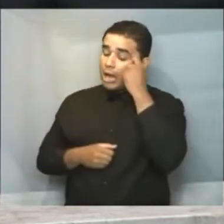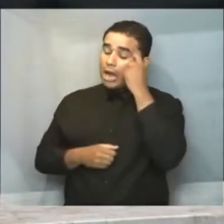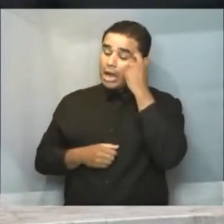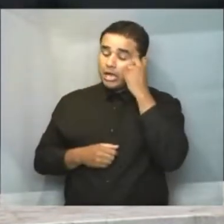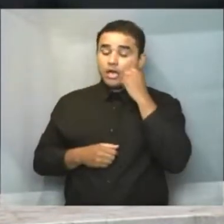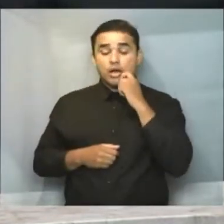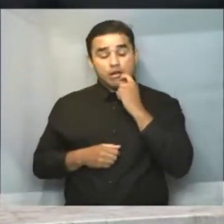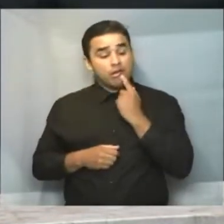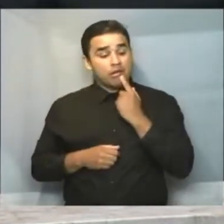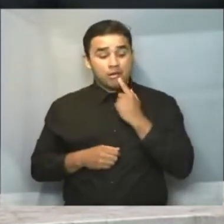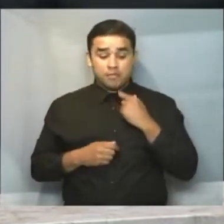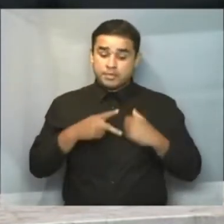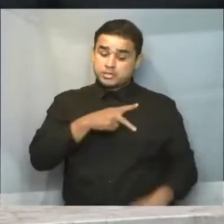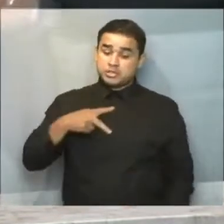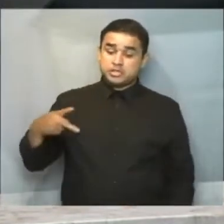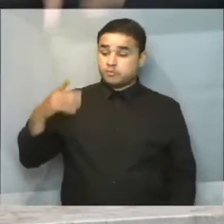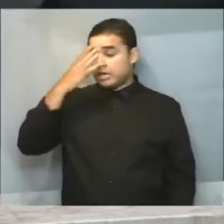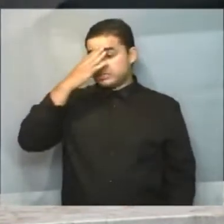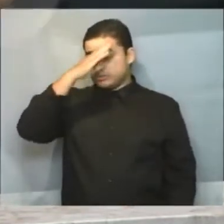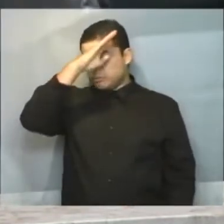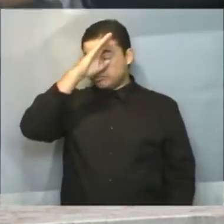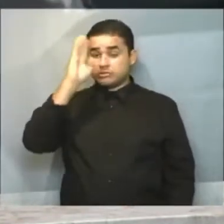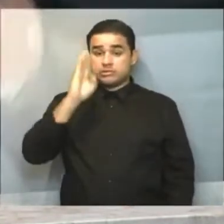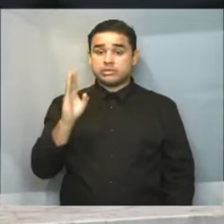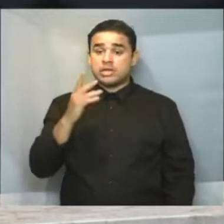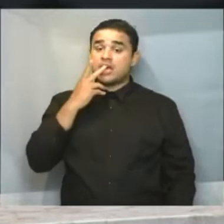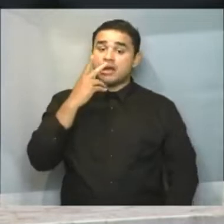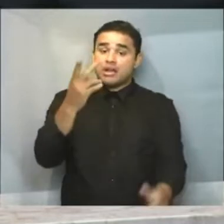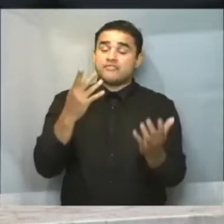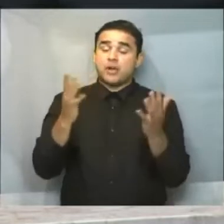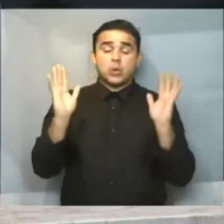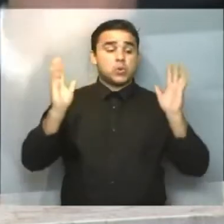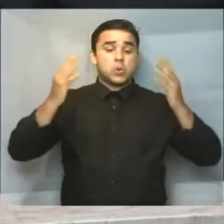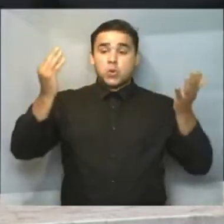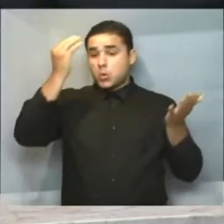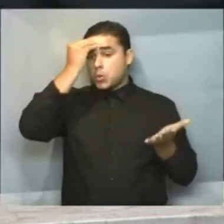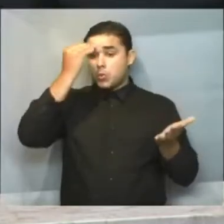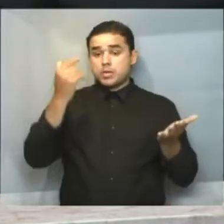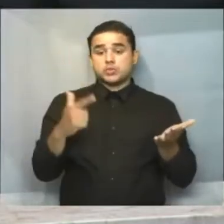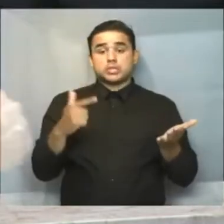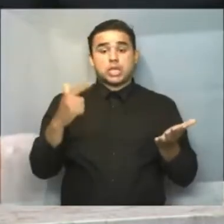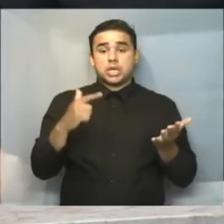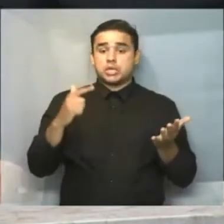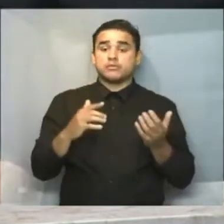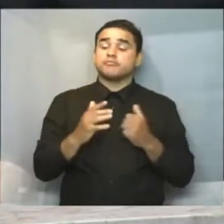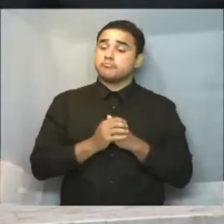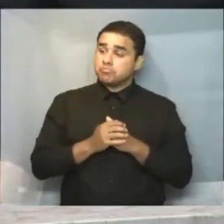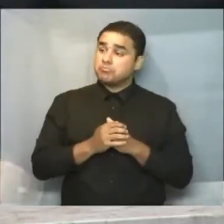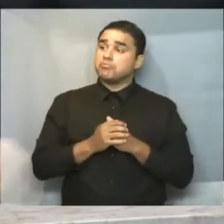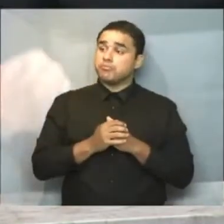República vai a público, e esse discurso é reproduzido pelos bolsonaristas, pelo Brasil inteiro, inclusive aqui na tribuna da